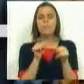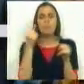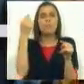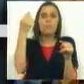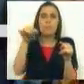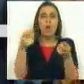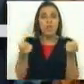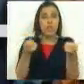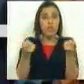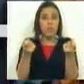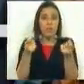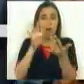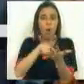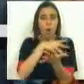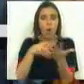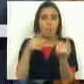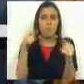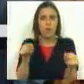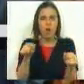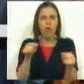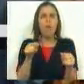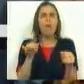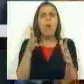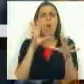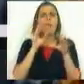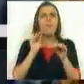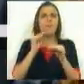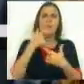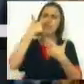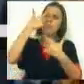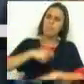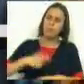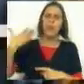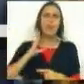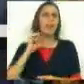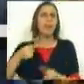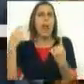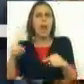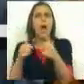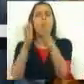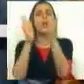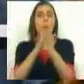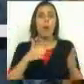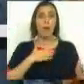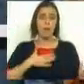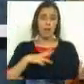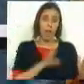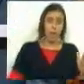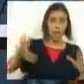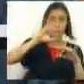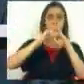mera gestão de cargas horárias? O que é que fez a formação cívica, que todas as entidades nacionais e